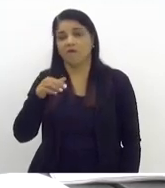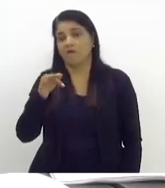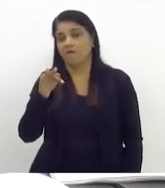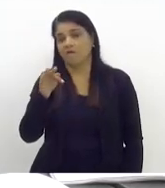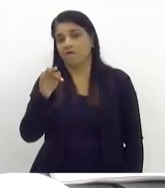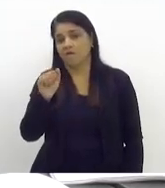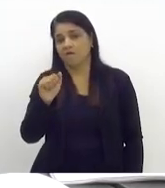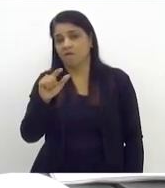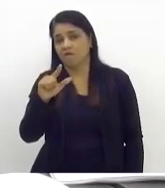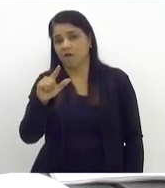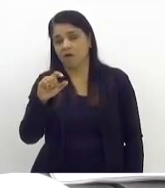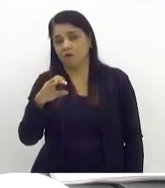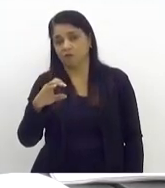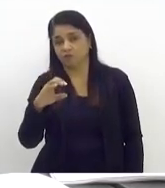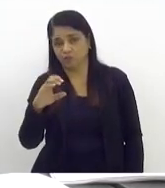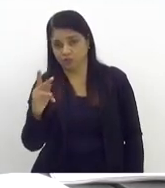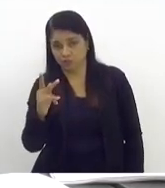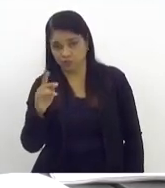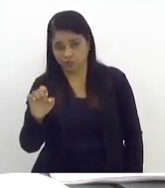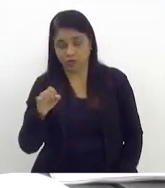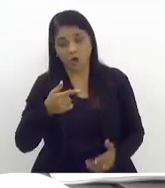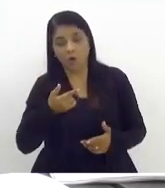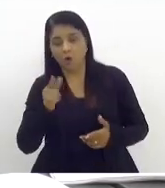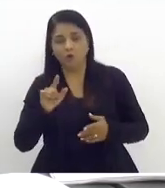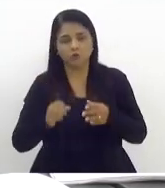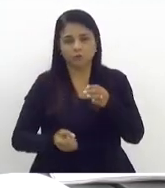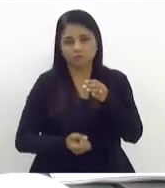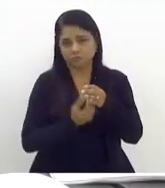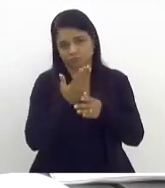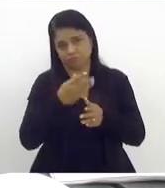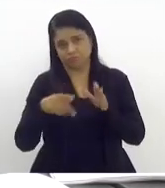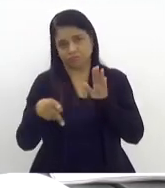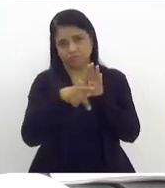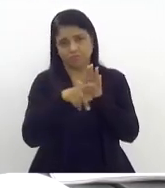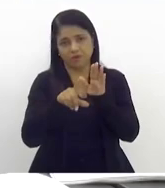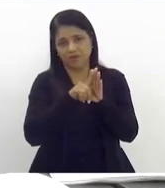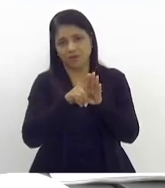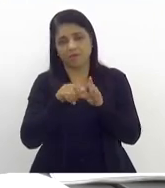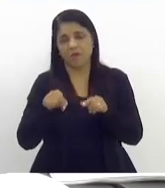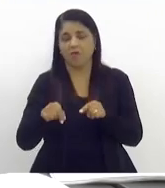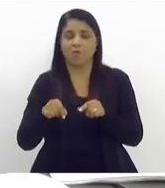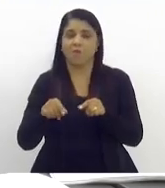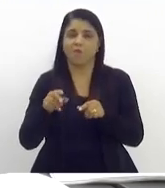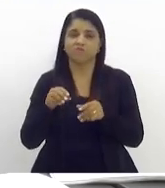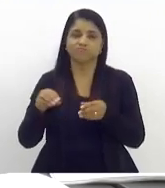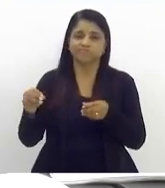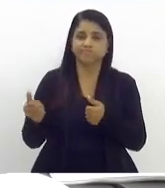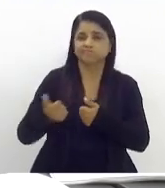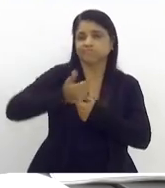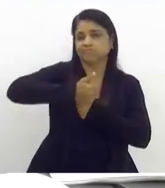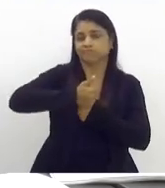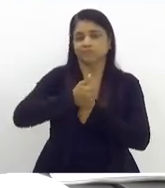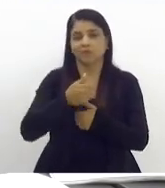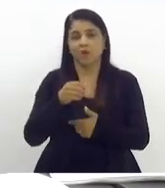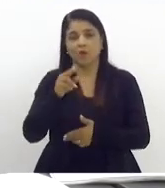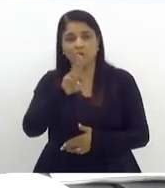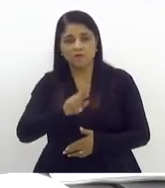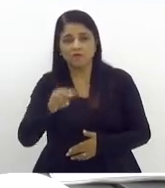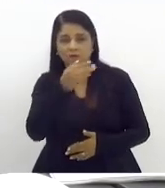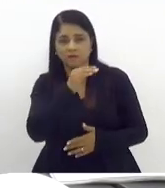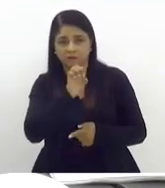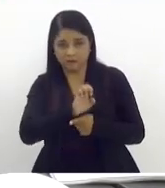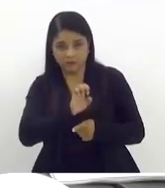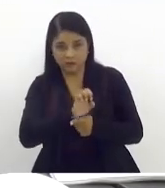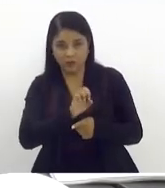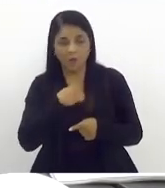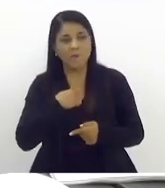ele faça outro projeto. Agora, não coloque a Universidade Estadual do Rio de Janeiro nesse lugar de estigma, porque acaba sendo uma impressão de que